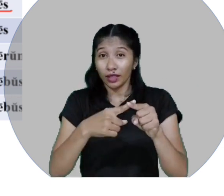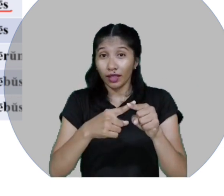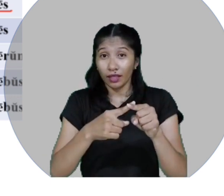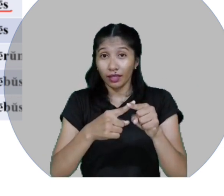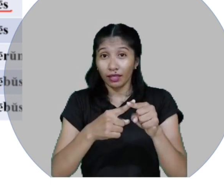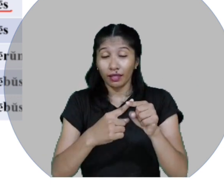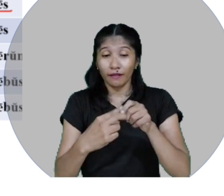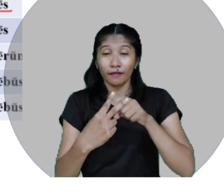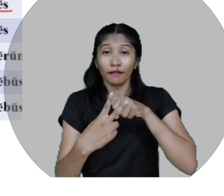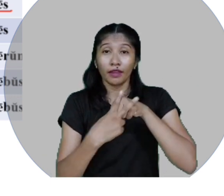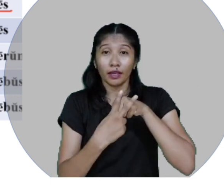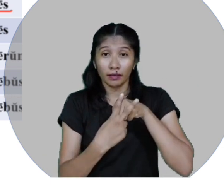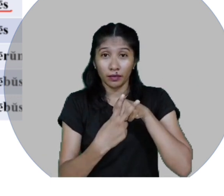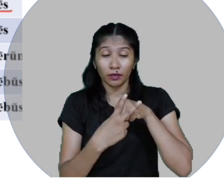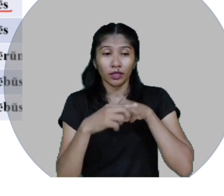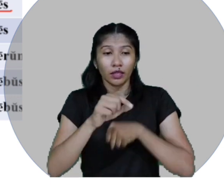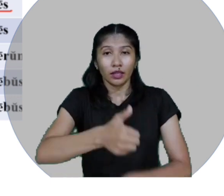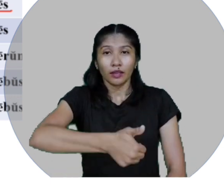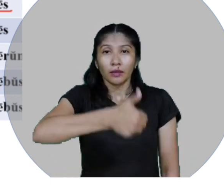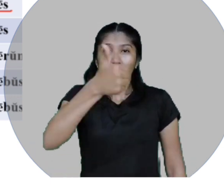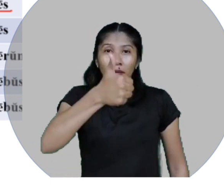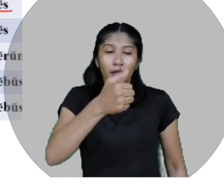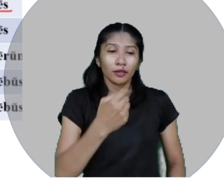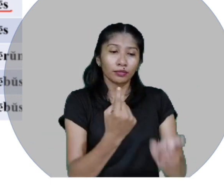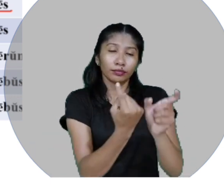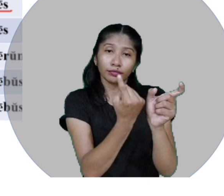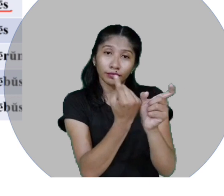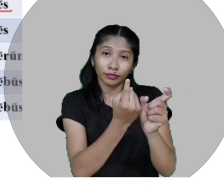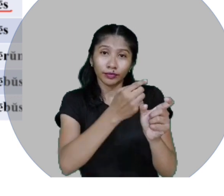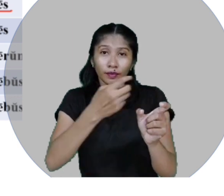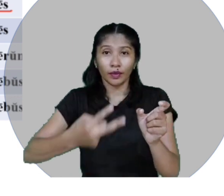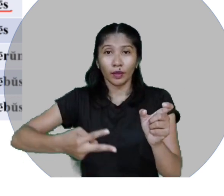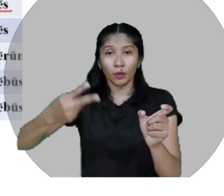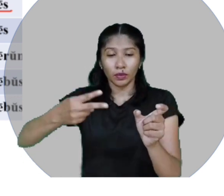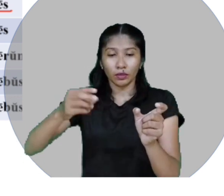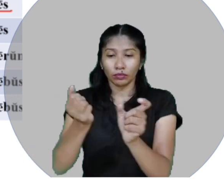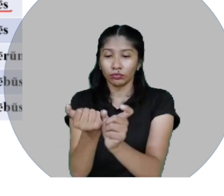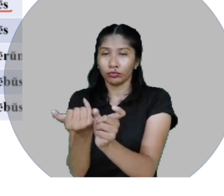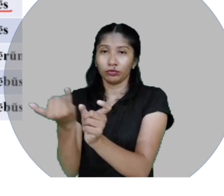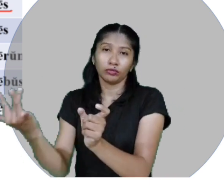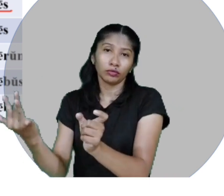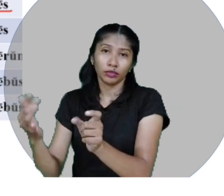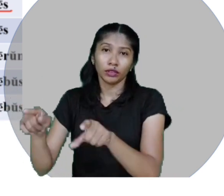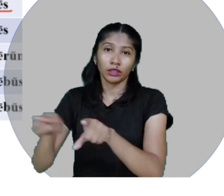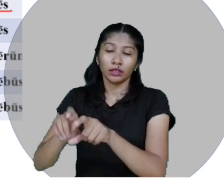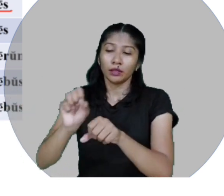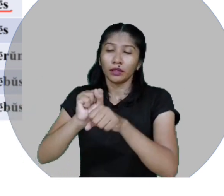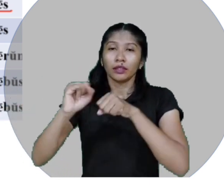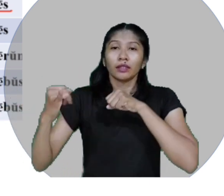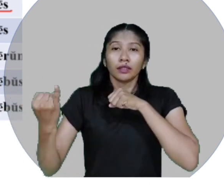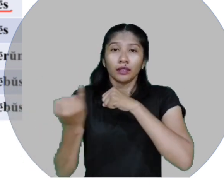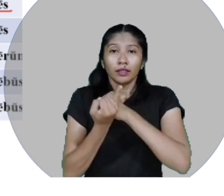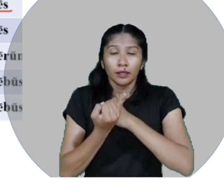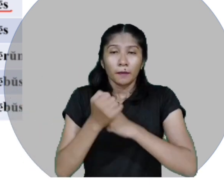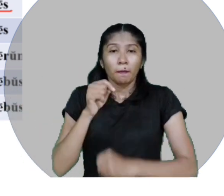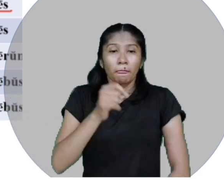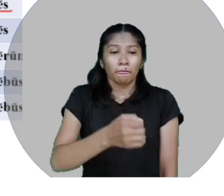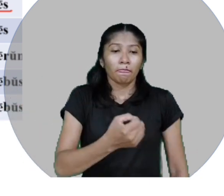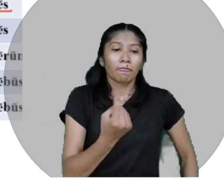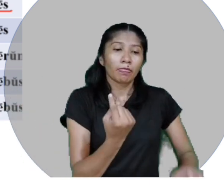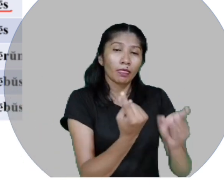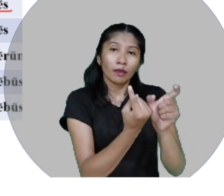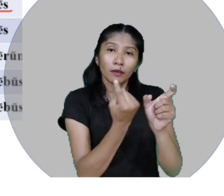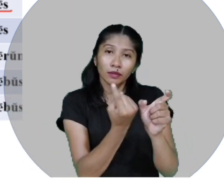no singular, o segundo está no plural, e também os adjetivos, em que um está no singular e o outro